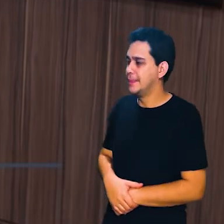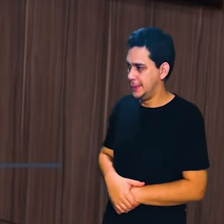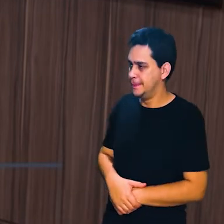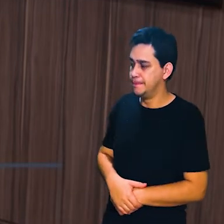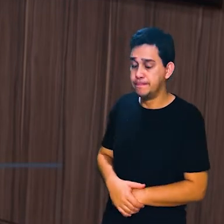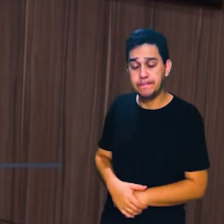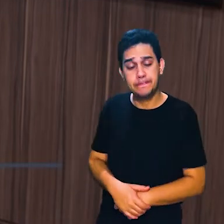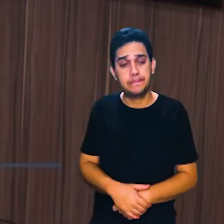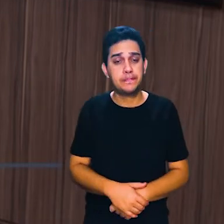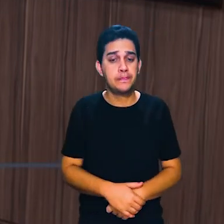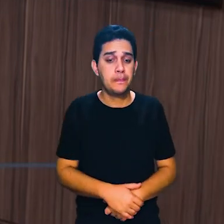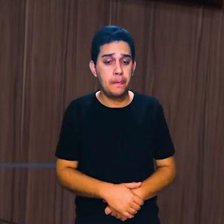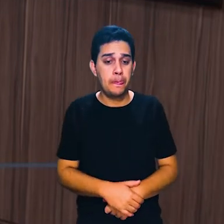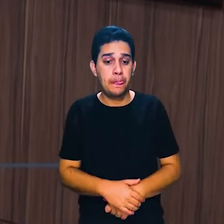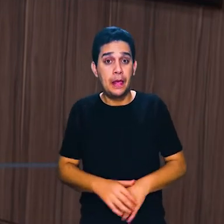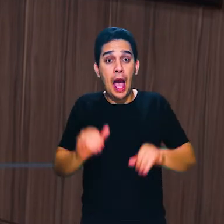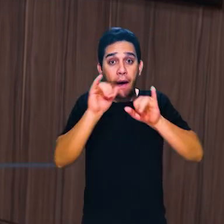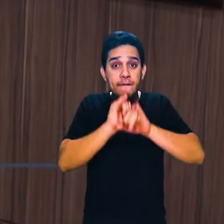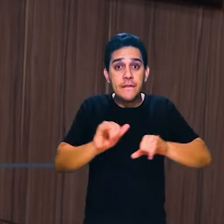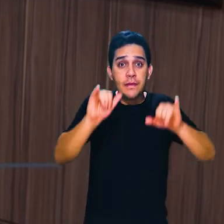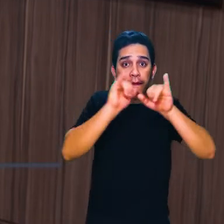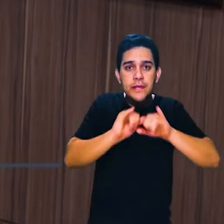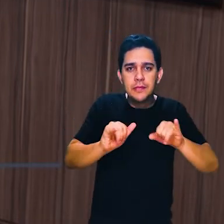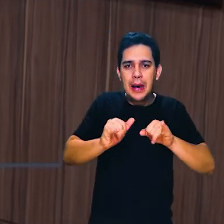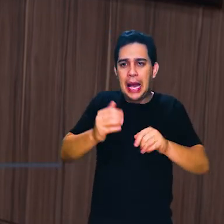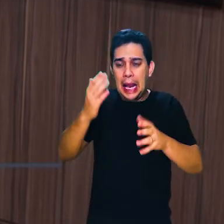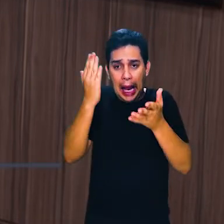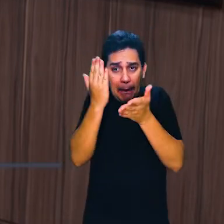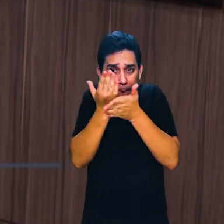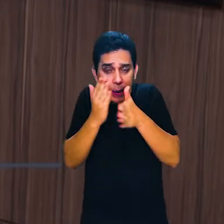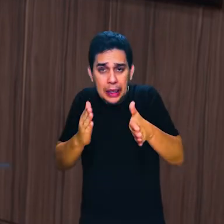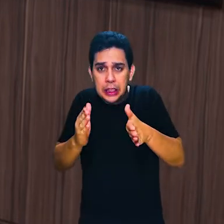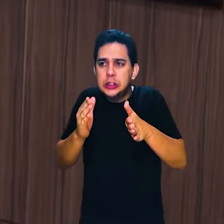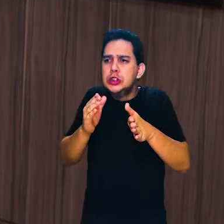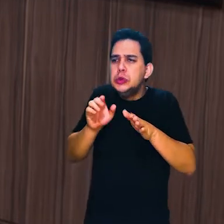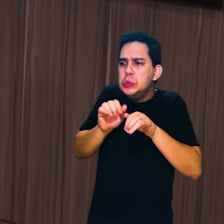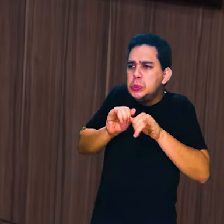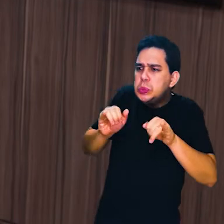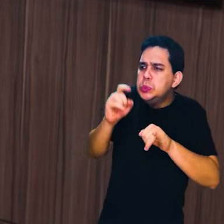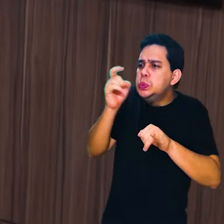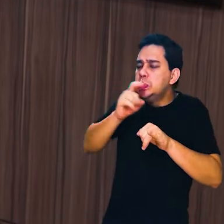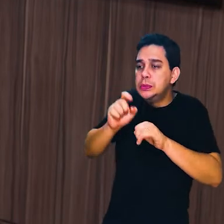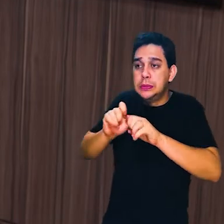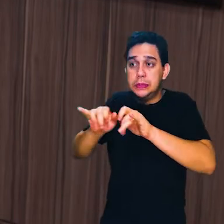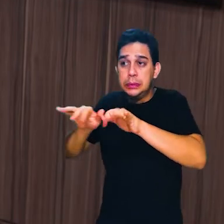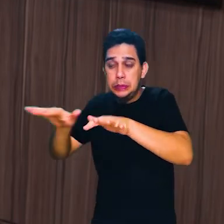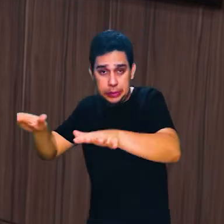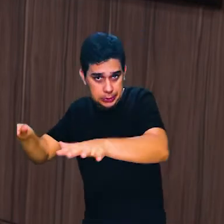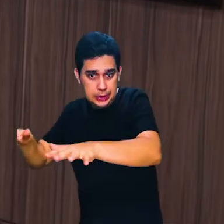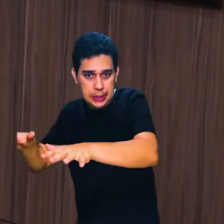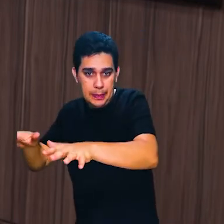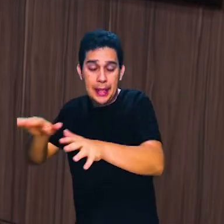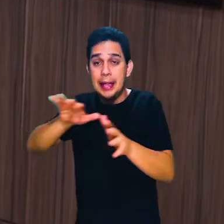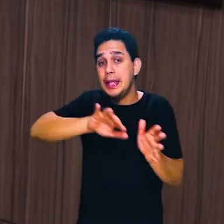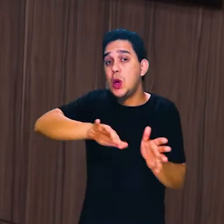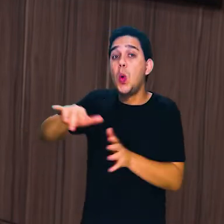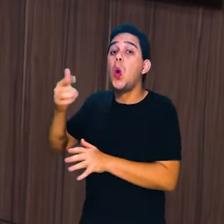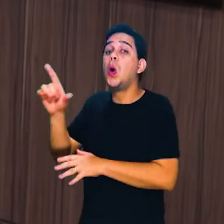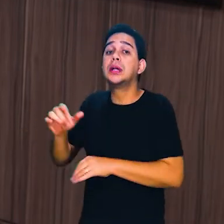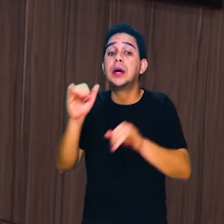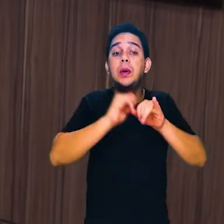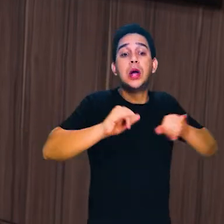às fake news divulgada nas redes sociais, o MP estadual também aderiu à campanha do Conselho Nacional dos Procuradores